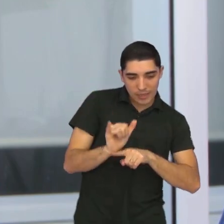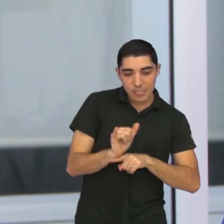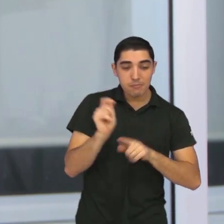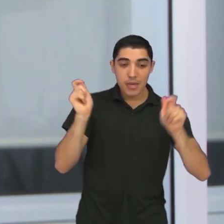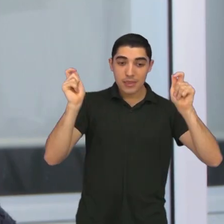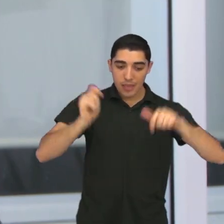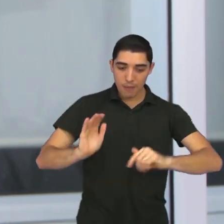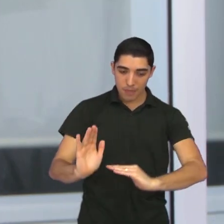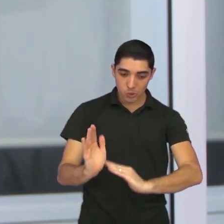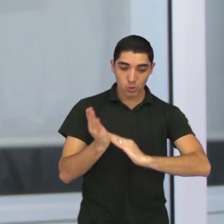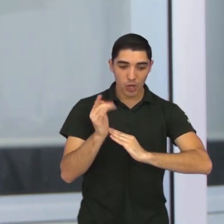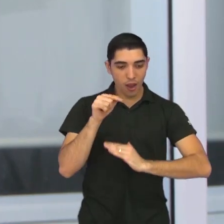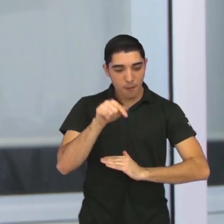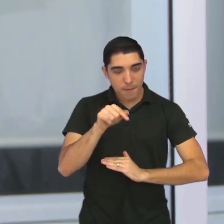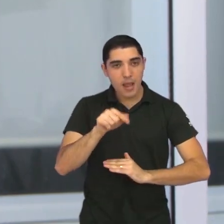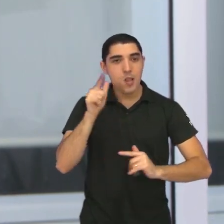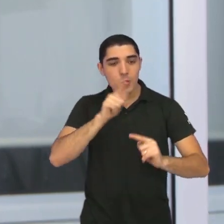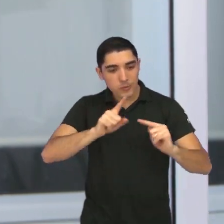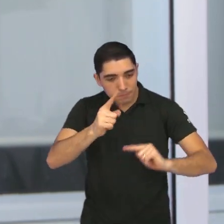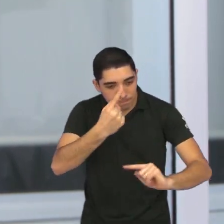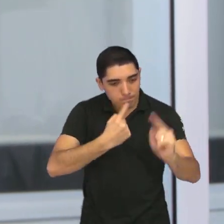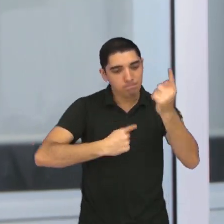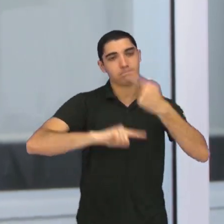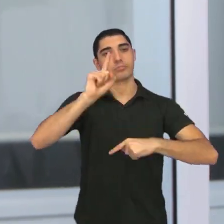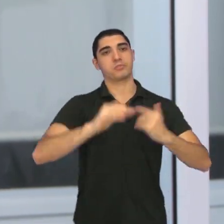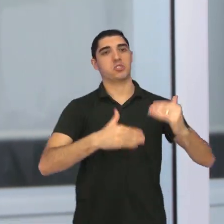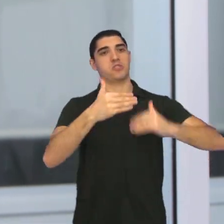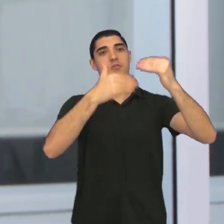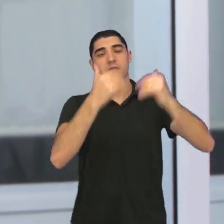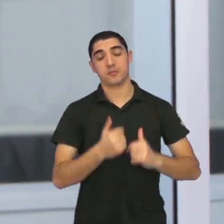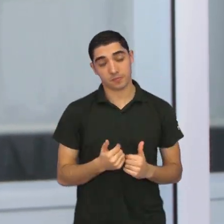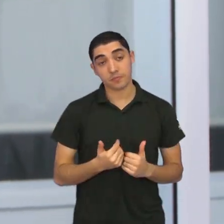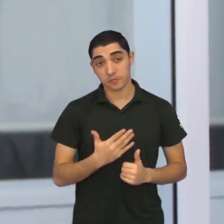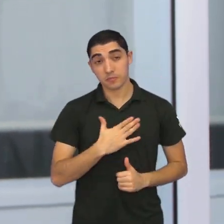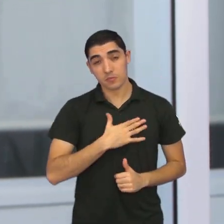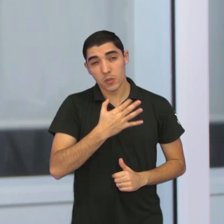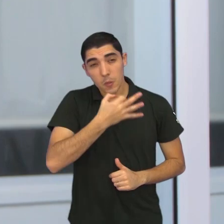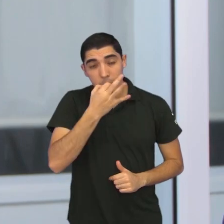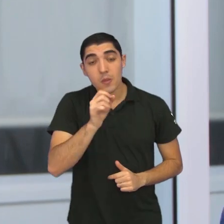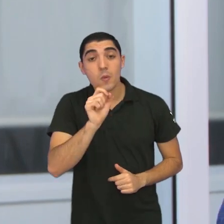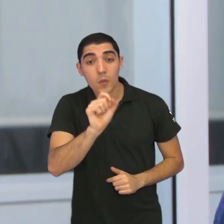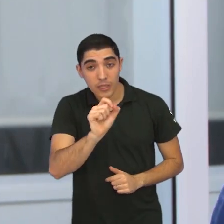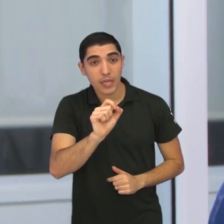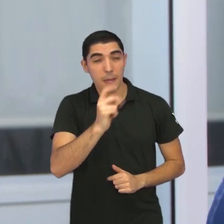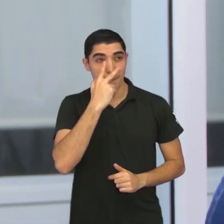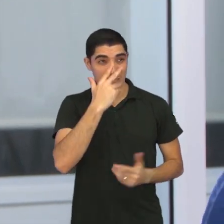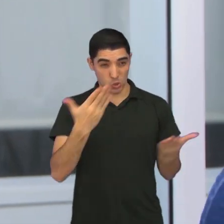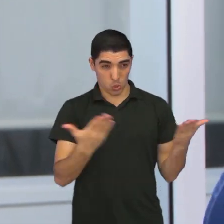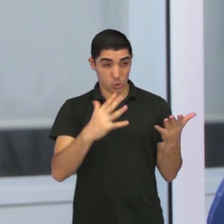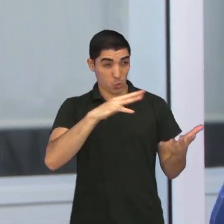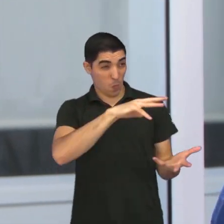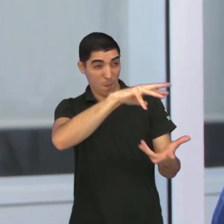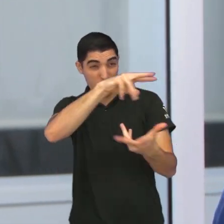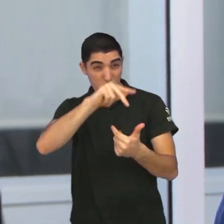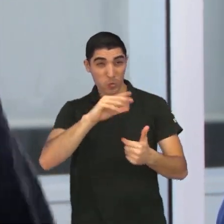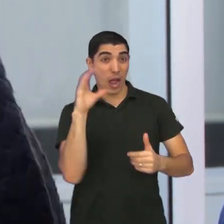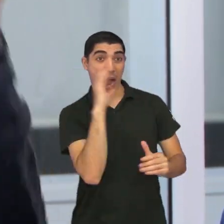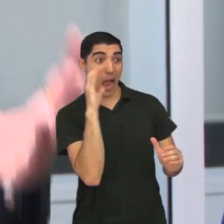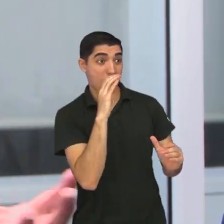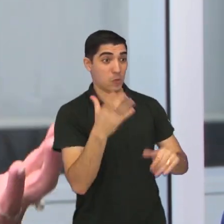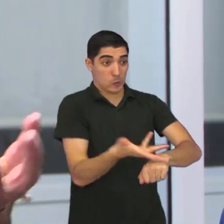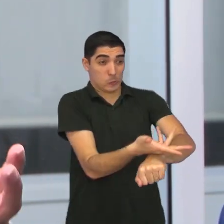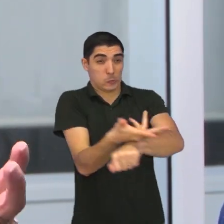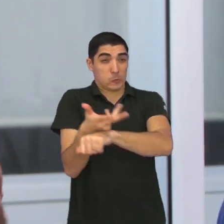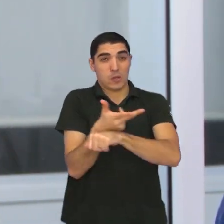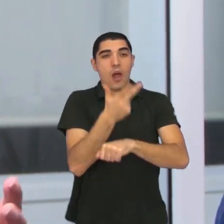dar mais certo para aquela situação atual. Então, eu acho que a velocidade do mundo está deixando